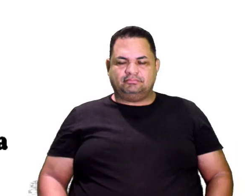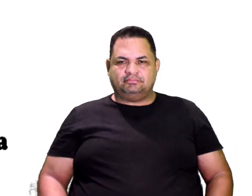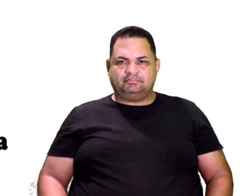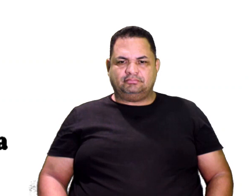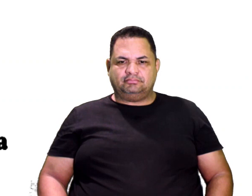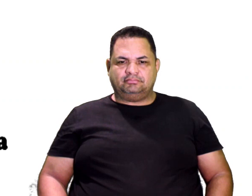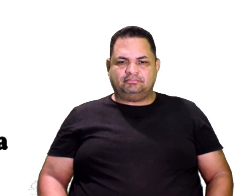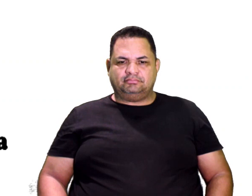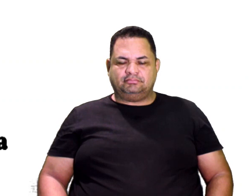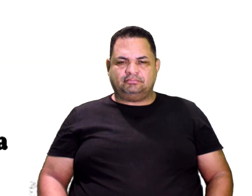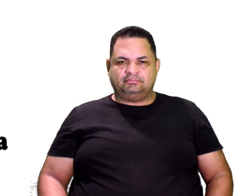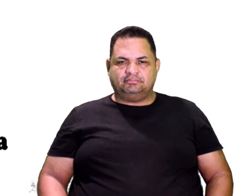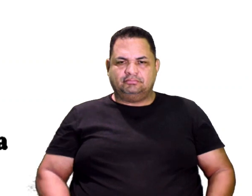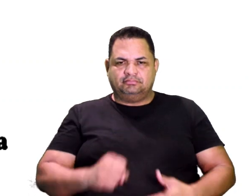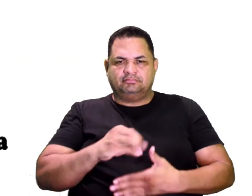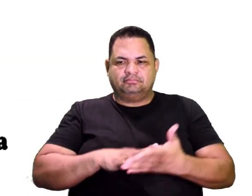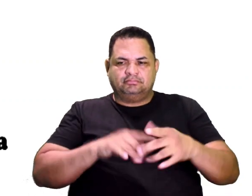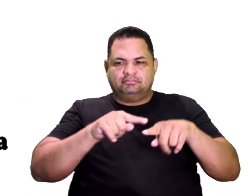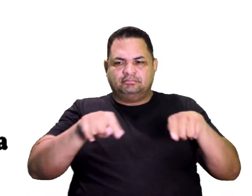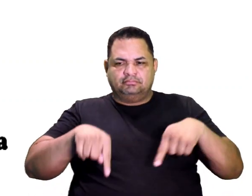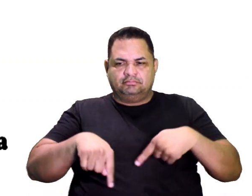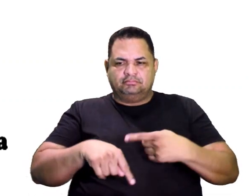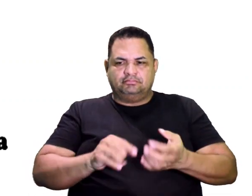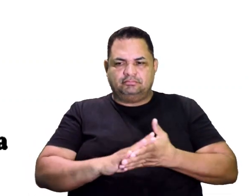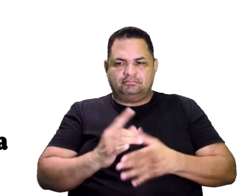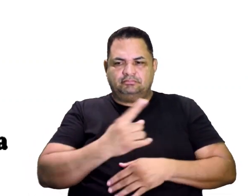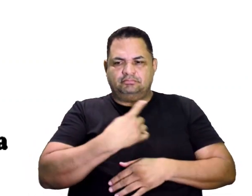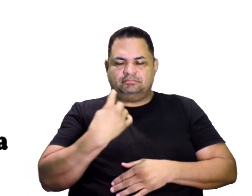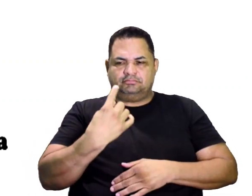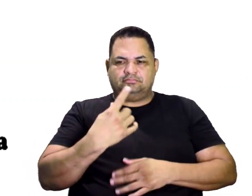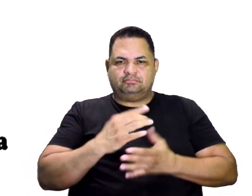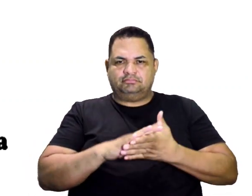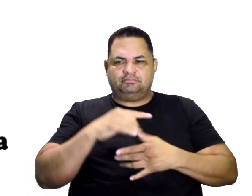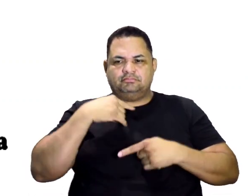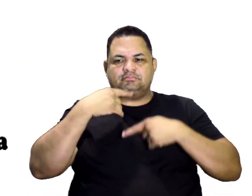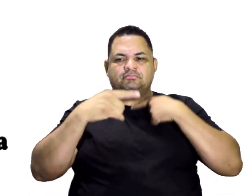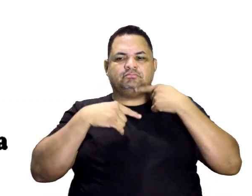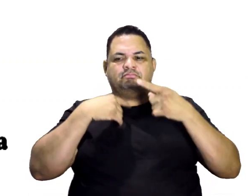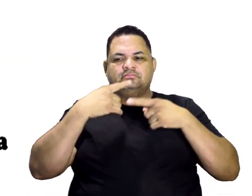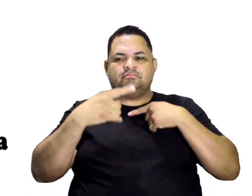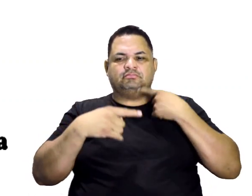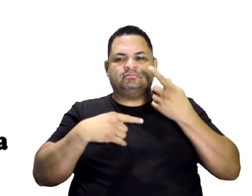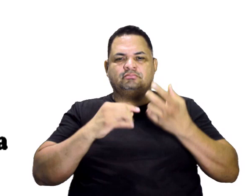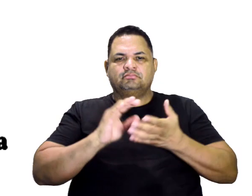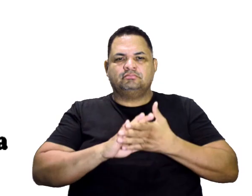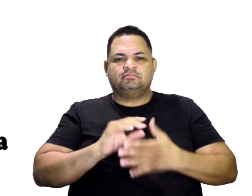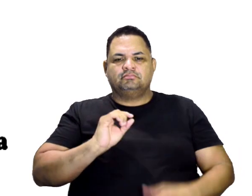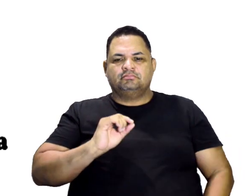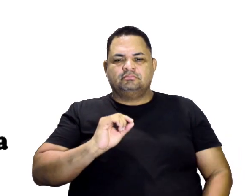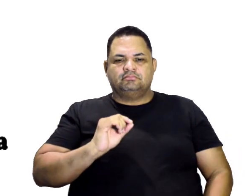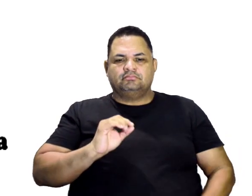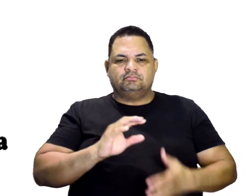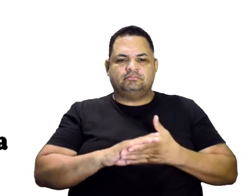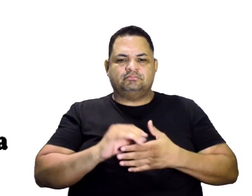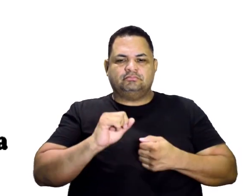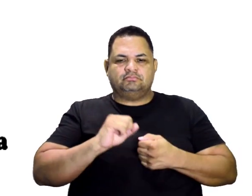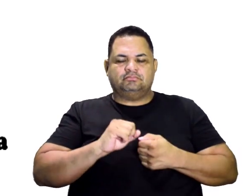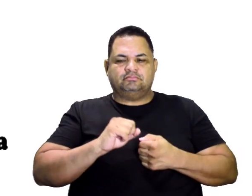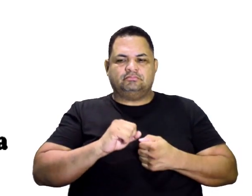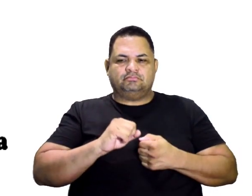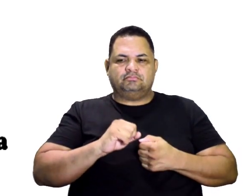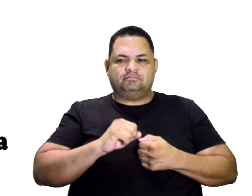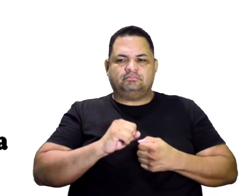Ok, pessoal? Na nossa atividade de sala, nós vamos tirar as dúvidas, né? E